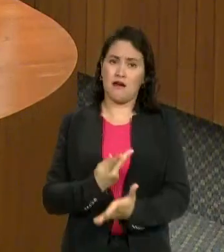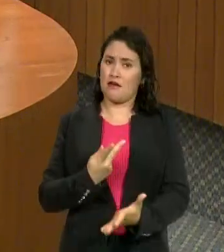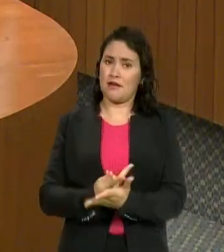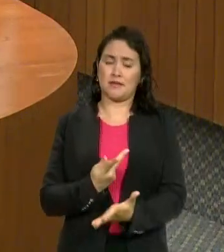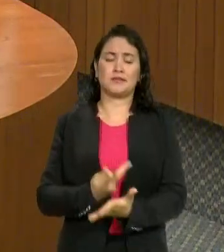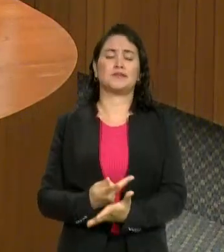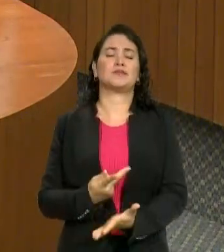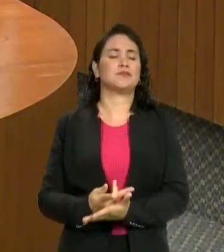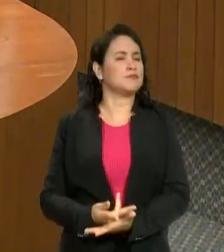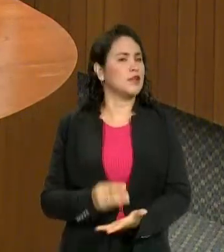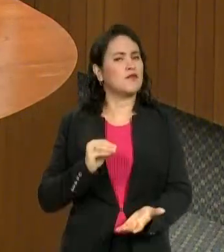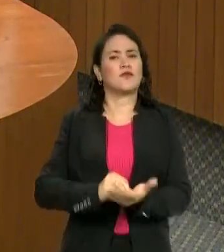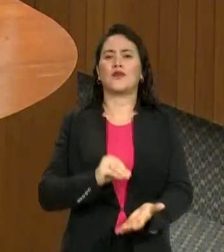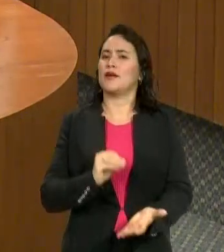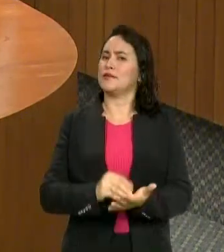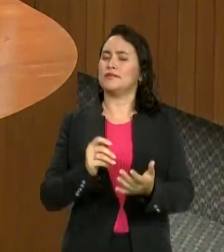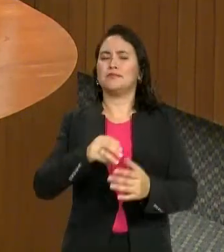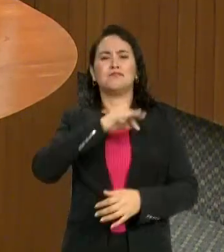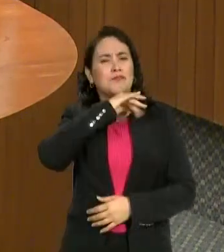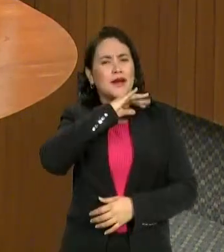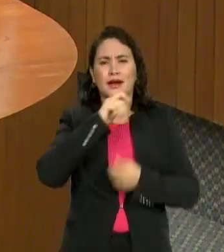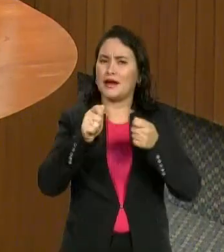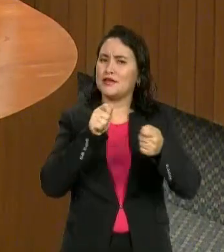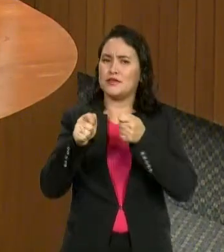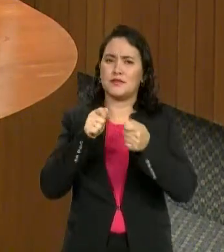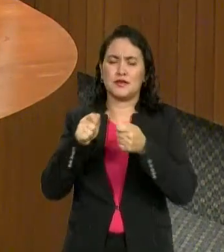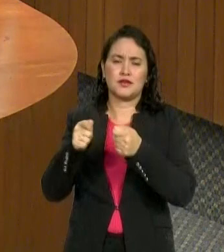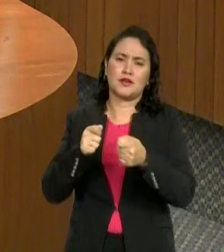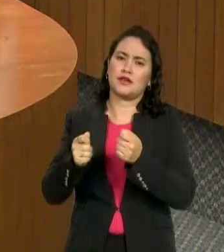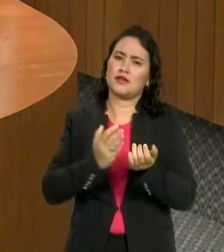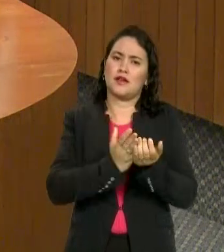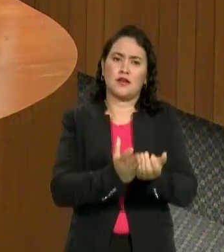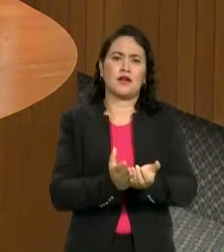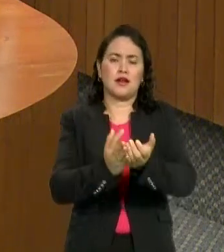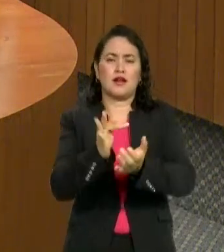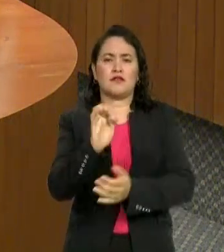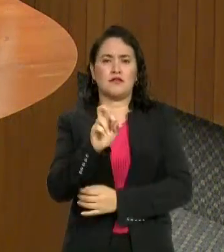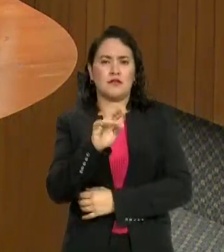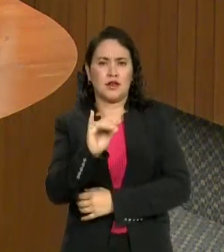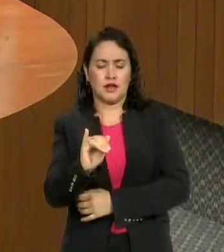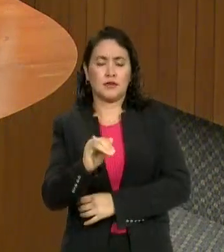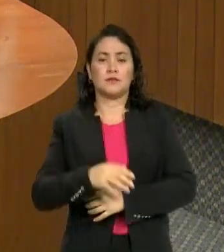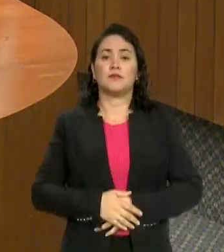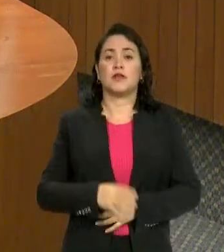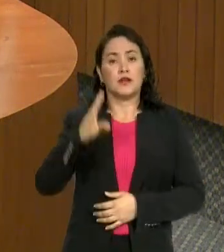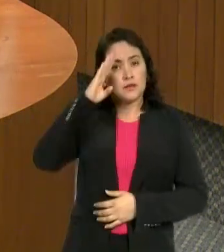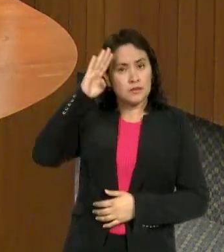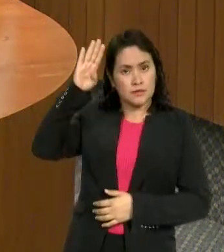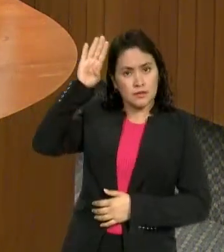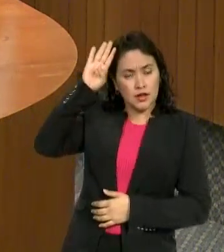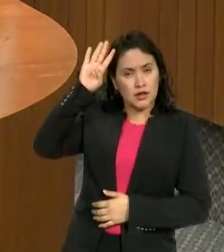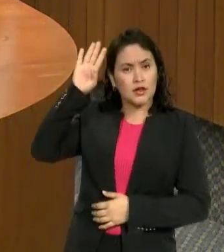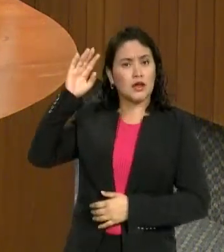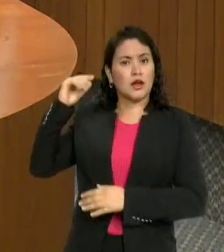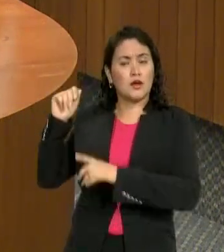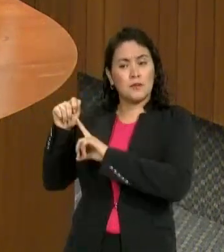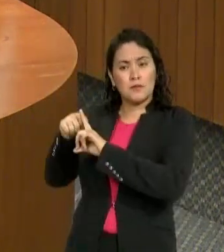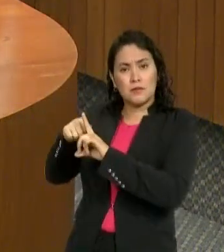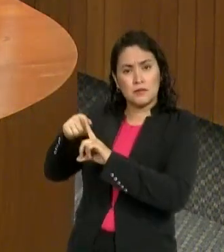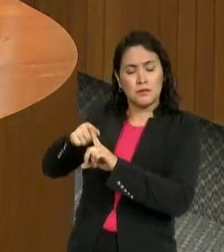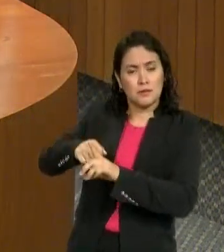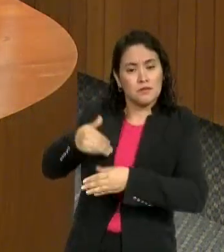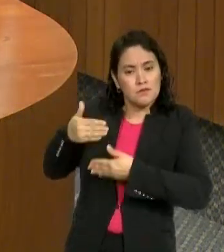do ferribote e que o Brandão, nos últimos meses, ele tem se esforçado de toda forma possível para